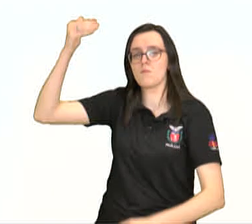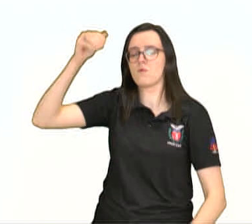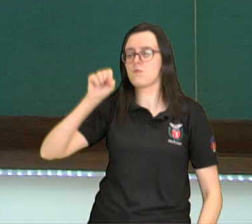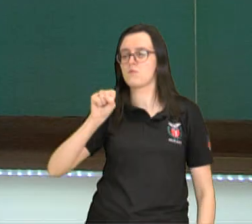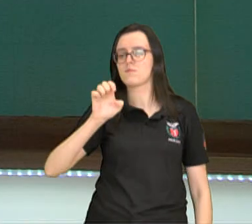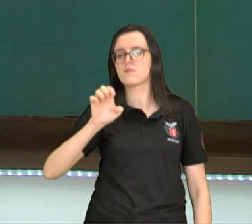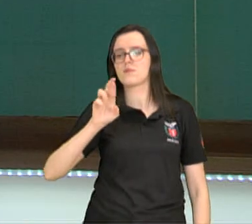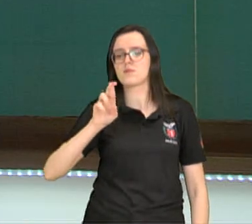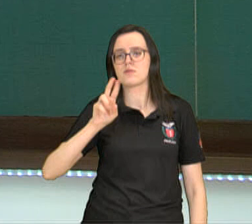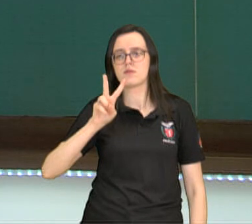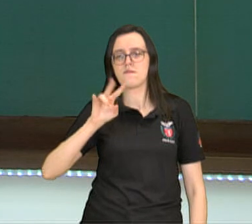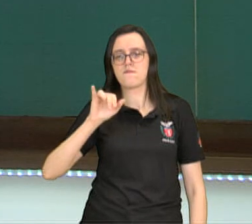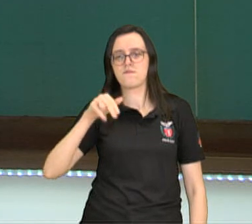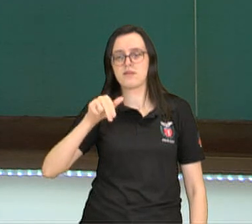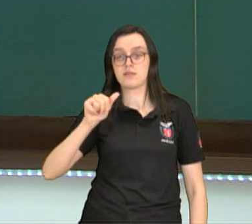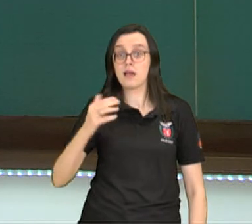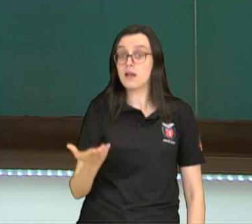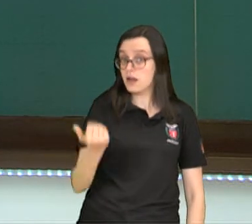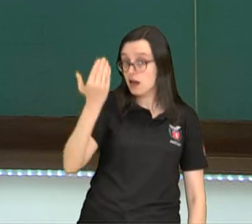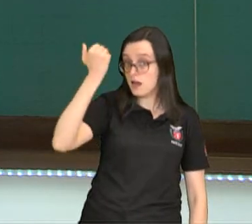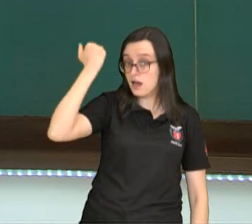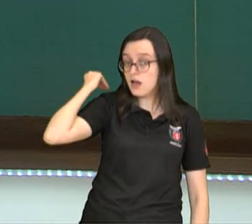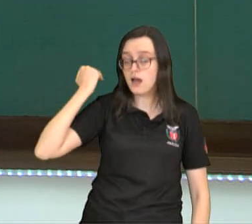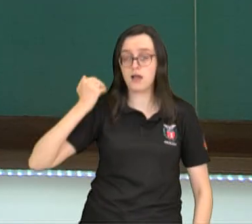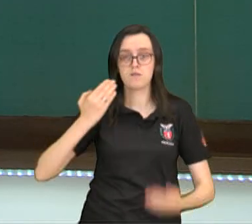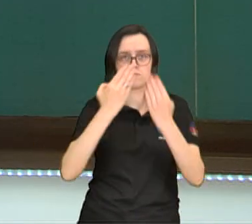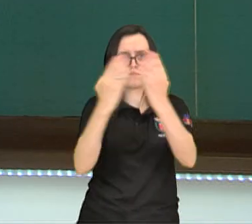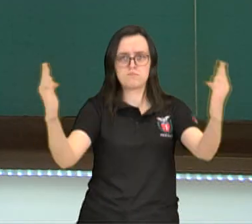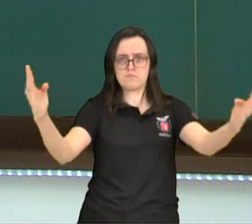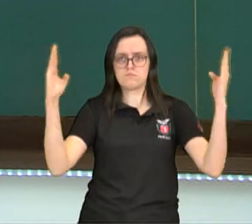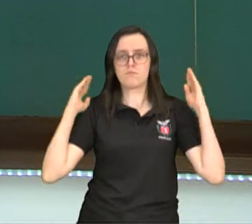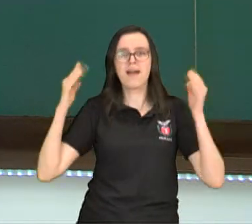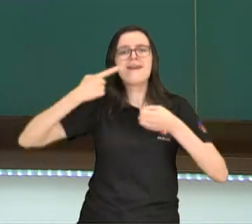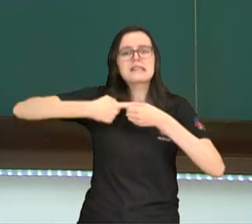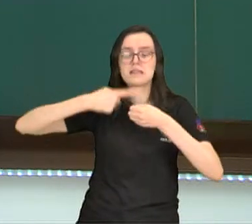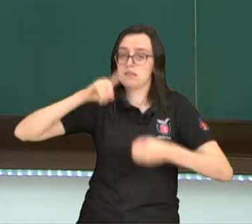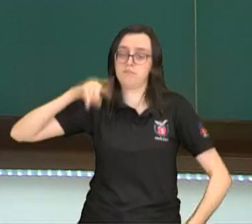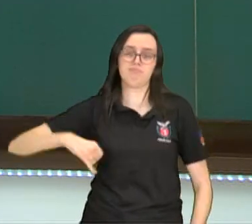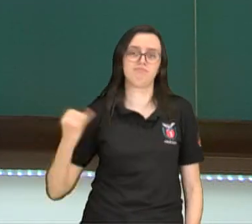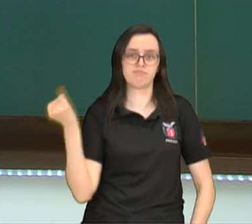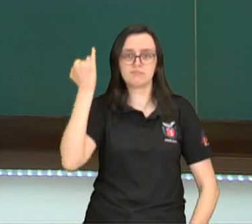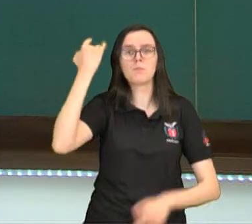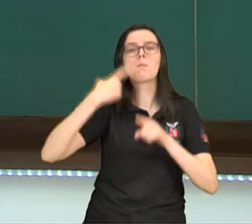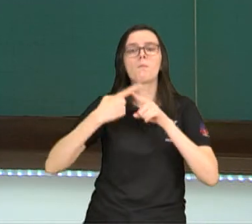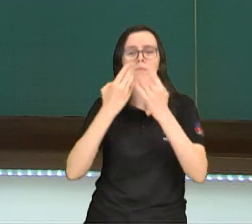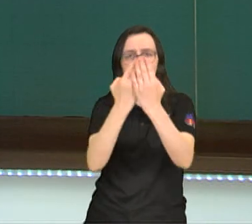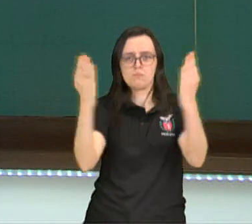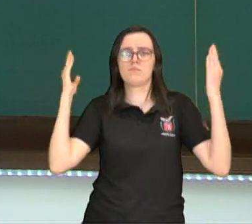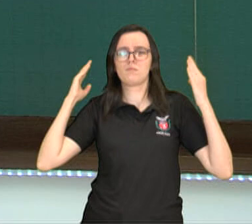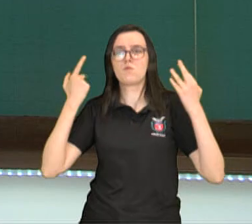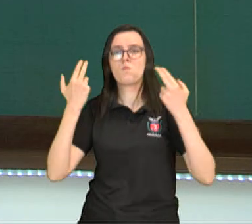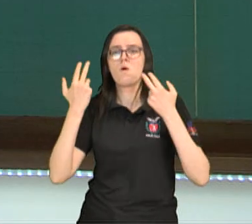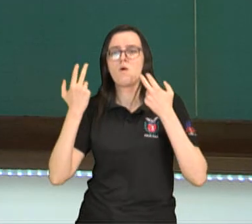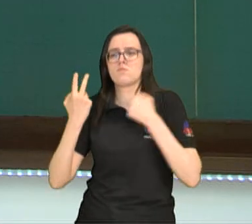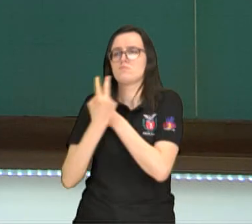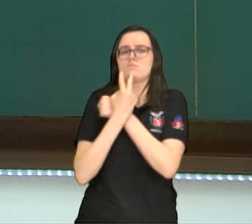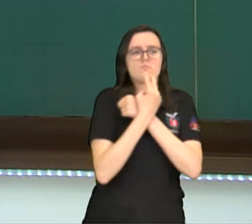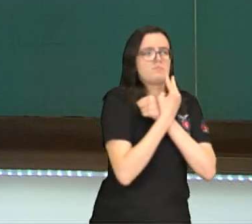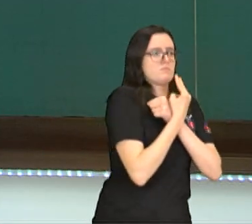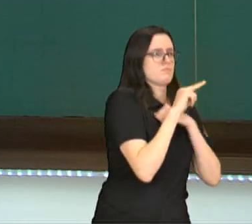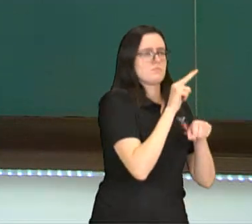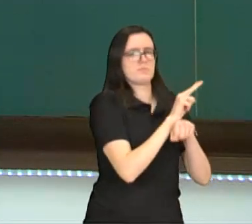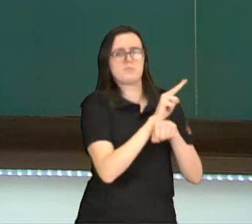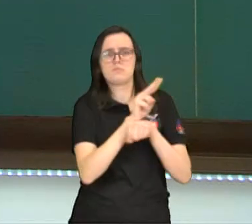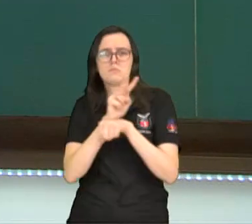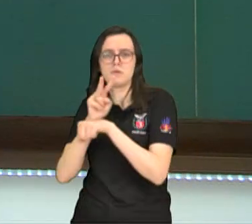tem que lembrar que nessa época, muralhas em torno das cidades eram muito importantes, tá? Porque questão de defesa mesmo da própria cidade,